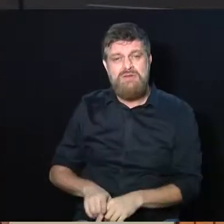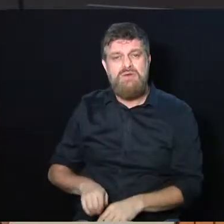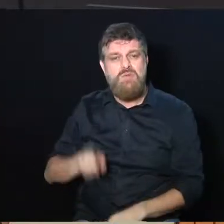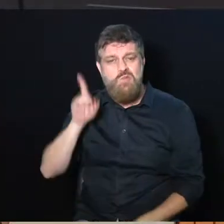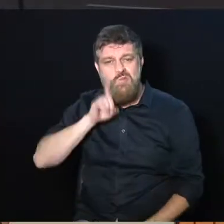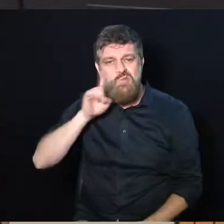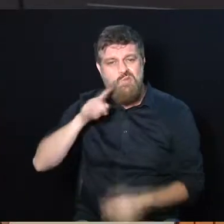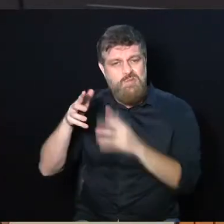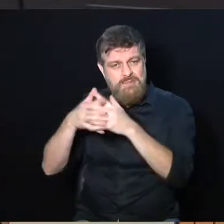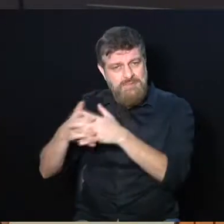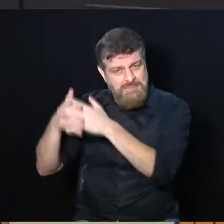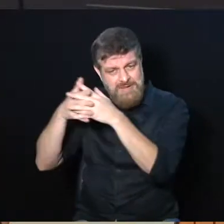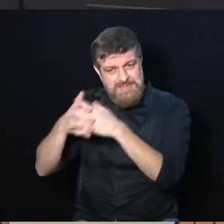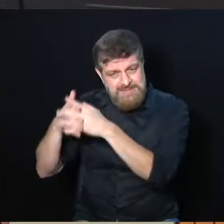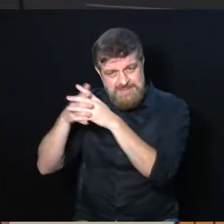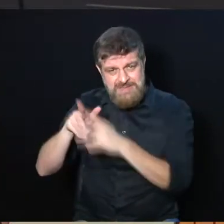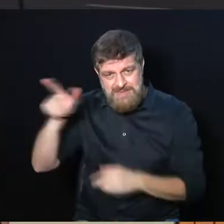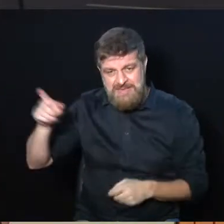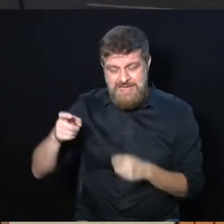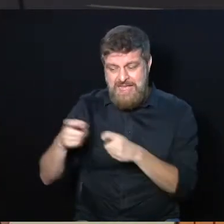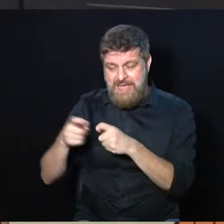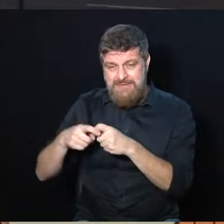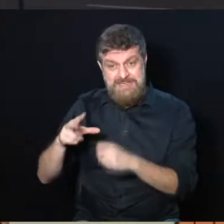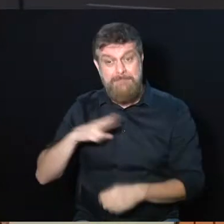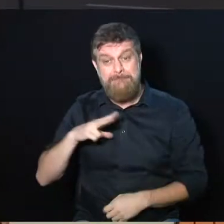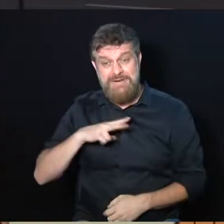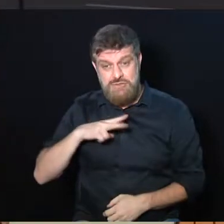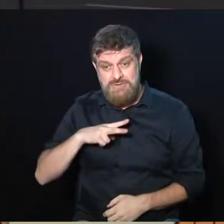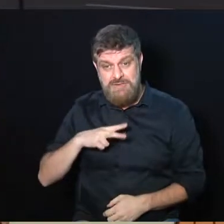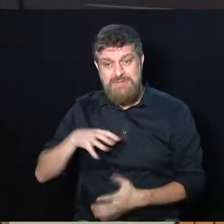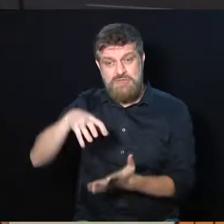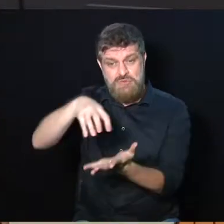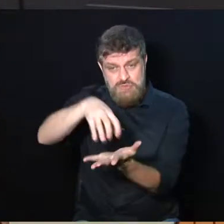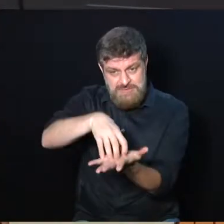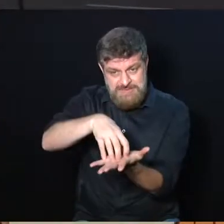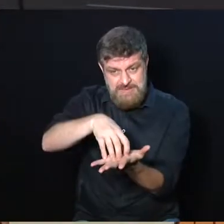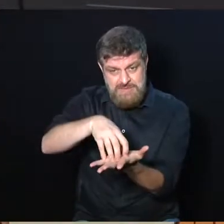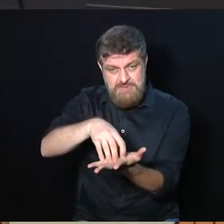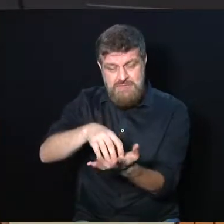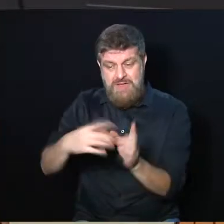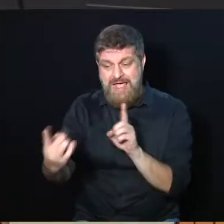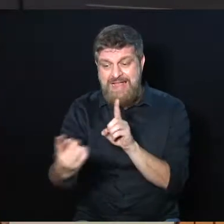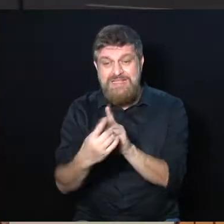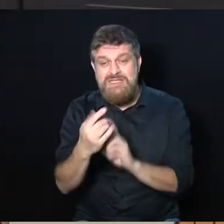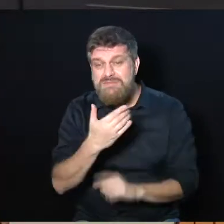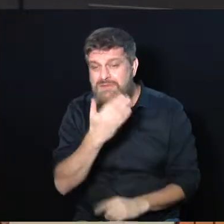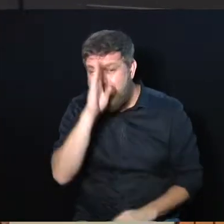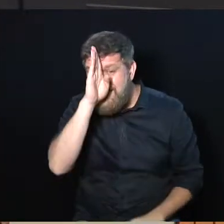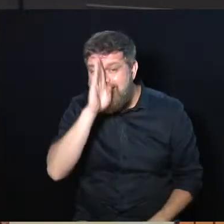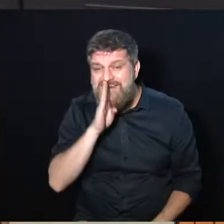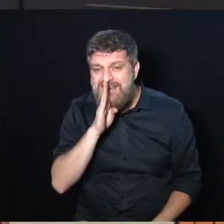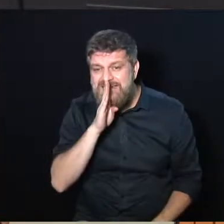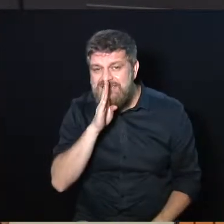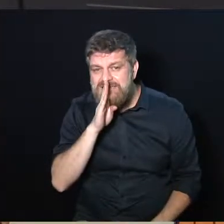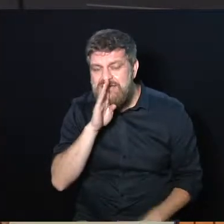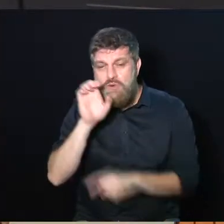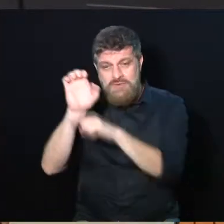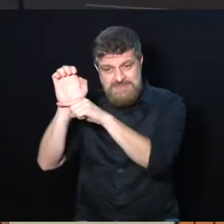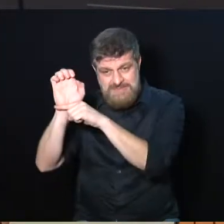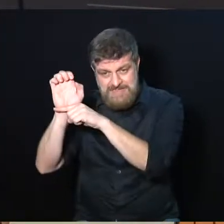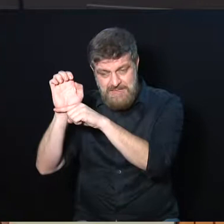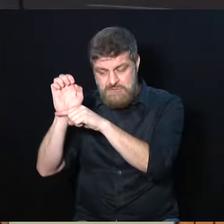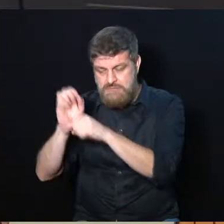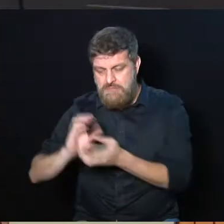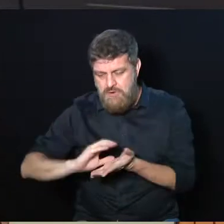onde a medicina privada é muito forte, os centros, como o atendimento é gratuito, o grande investidor são os